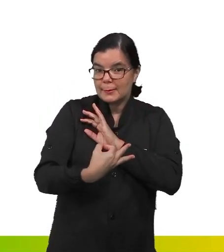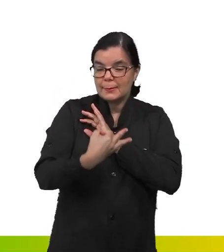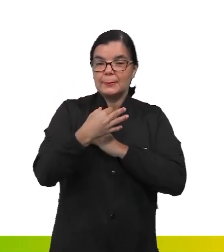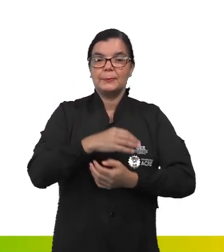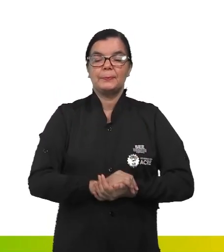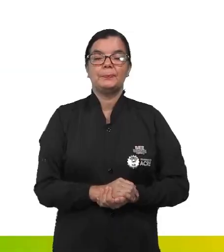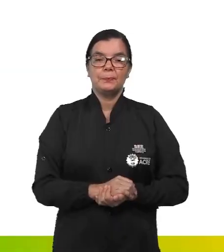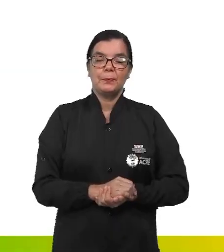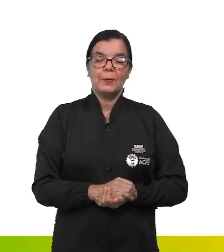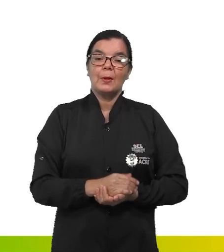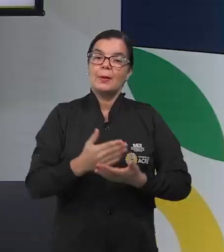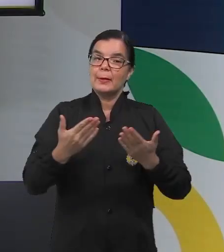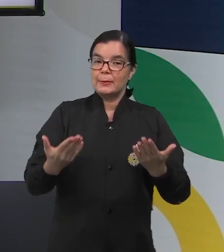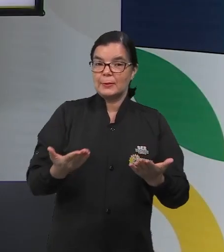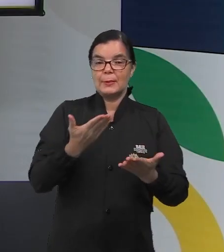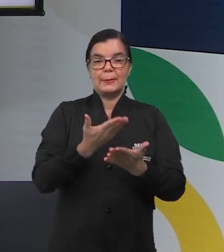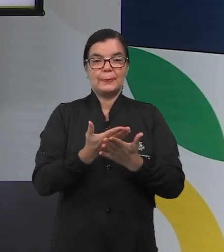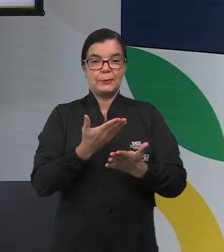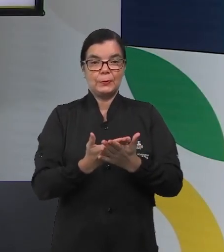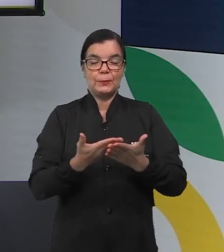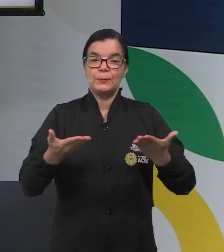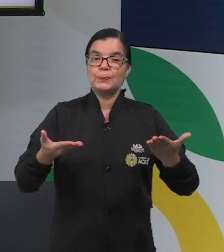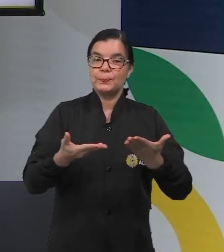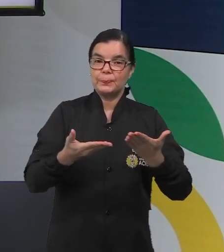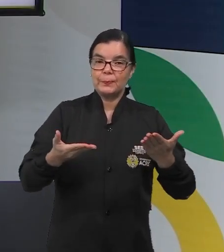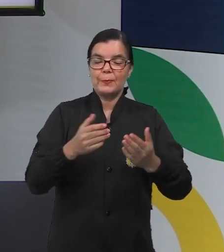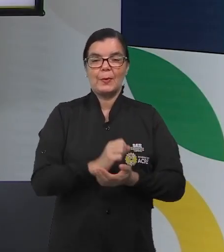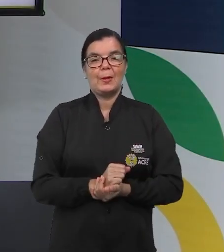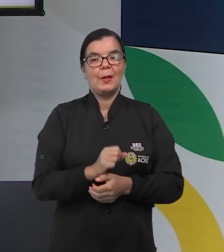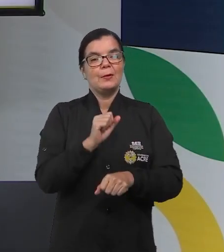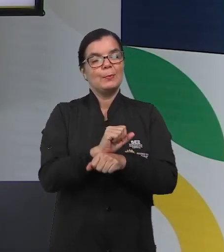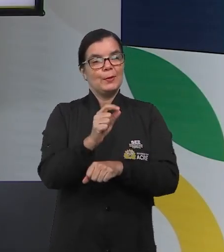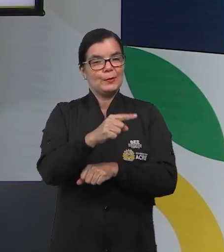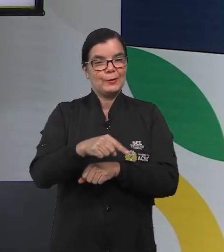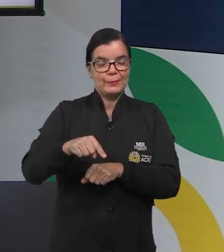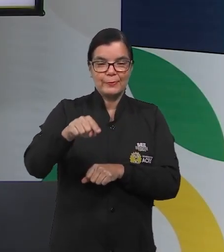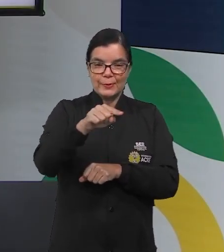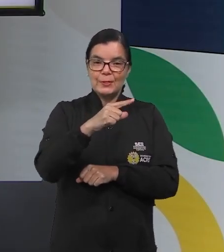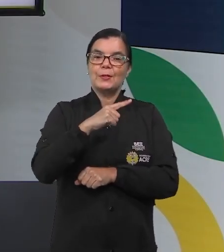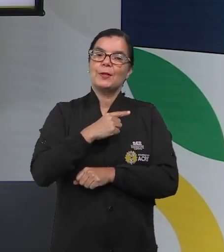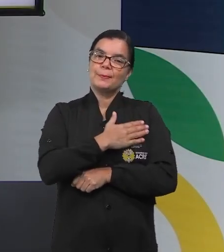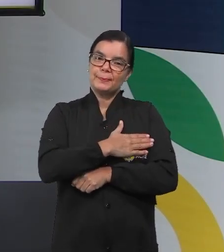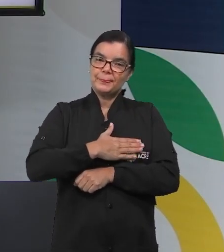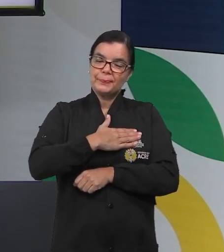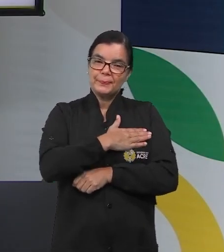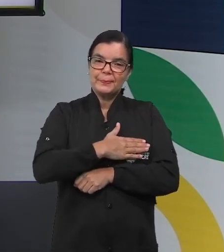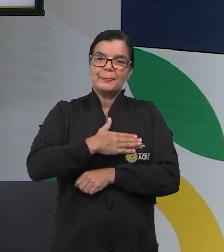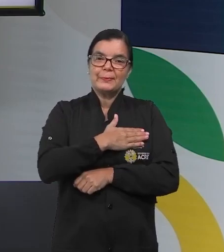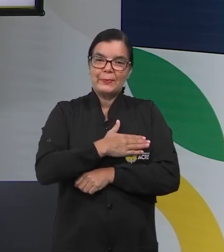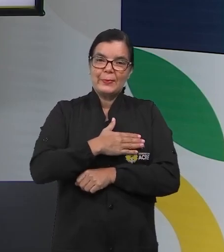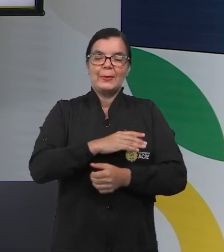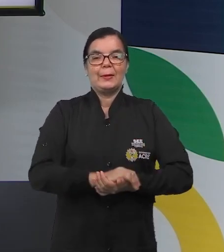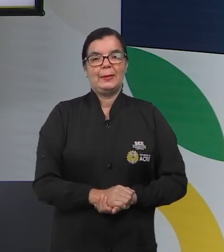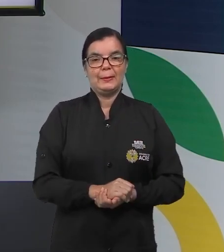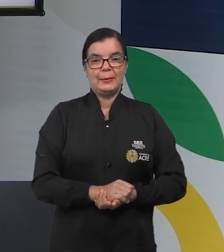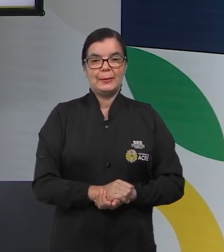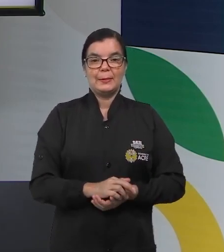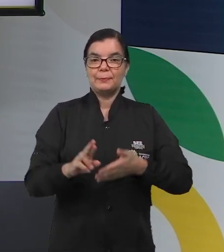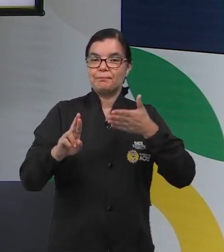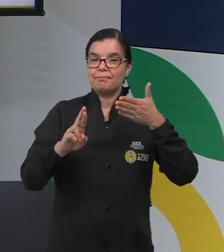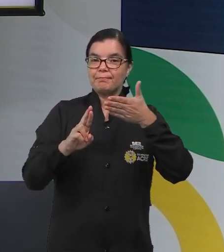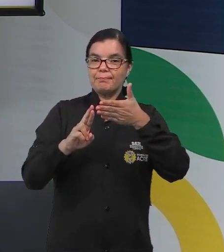pessoal? Essa foi a nossa aula de hoje, espero muito que vocês tenham gostado. Essas são as